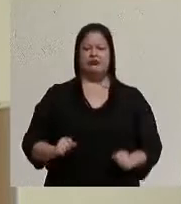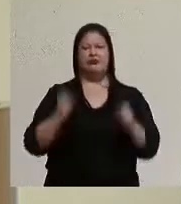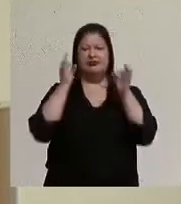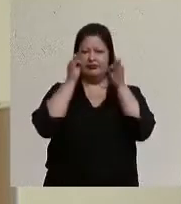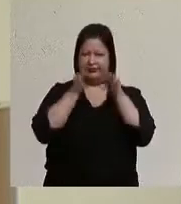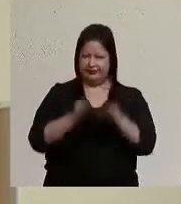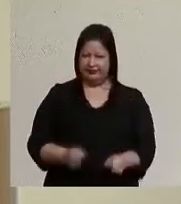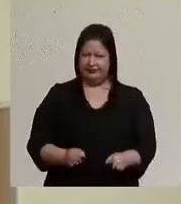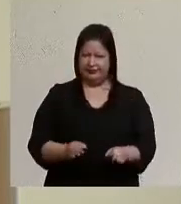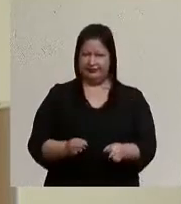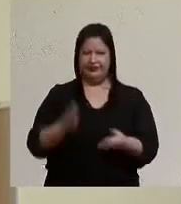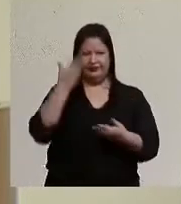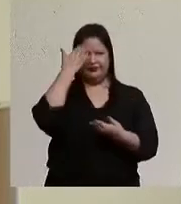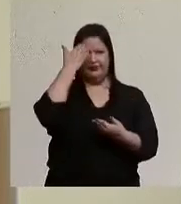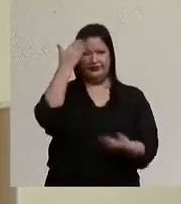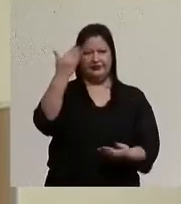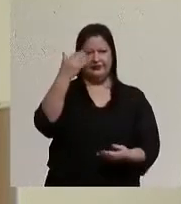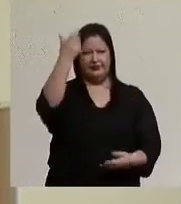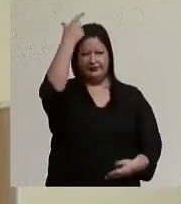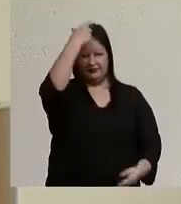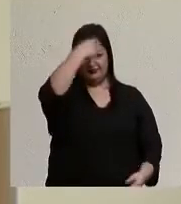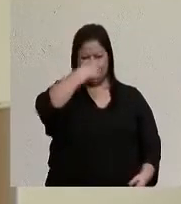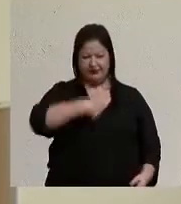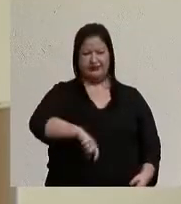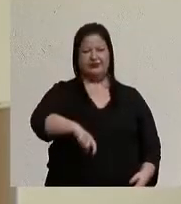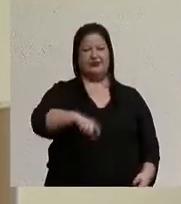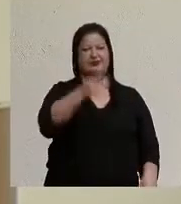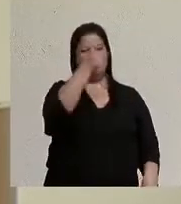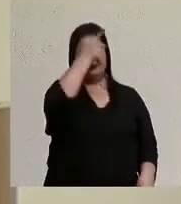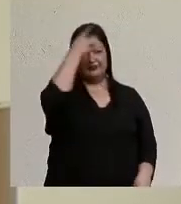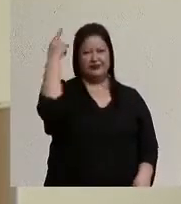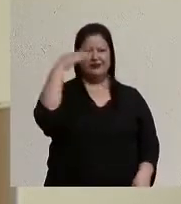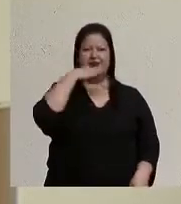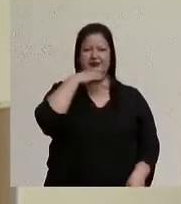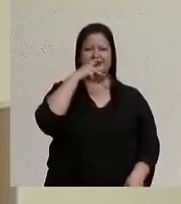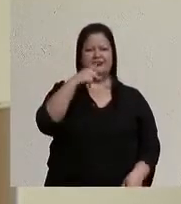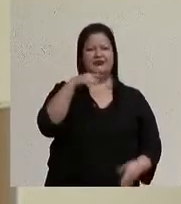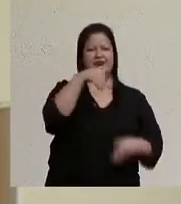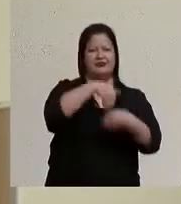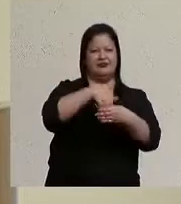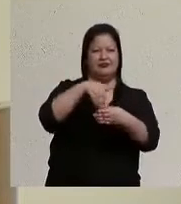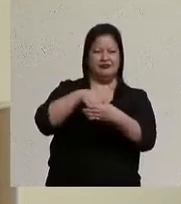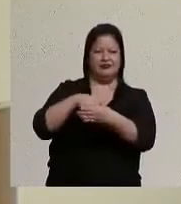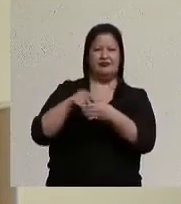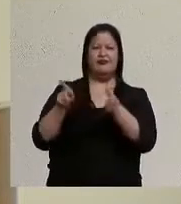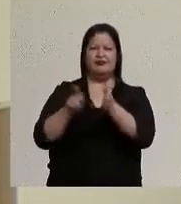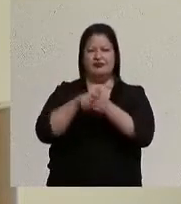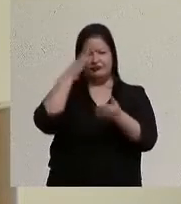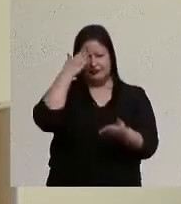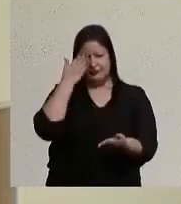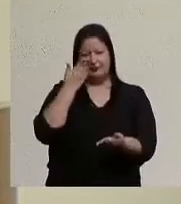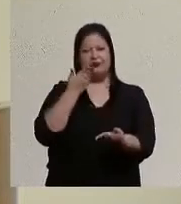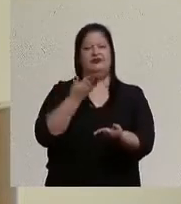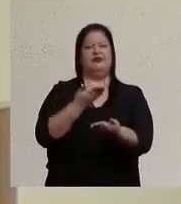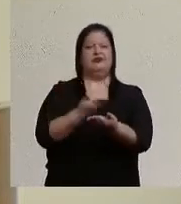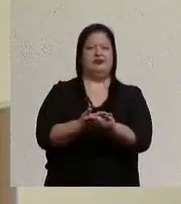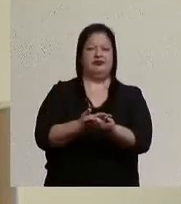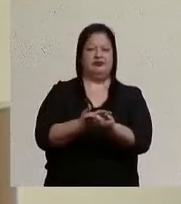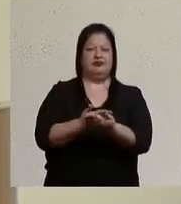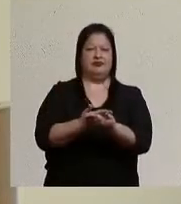agradecer a cada cidadão de Santana de Parnaíba a cada eleitor que depositaram o voto de confiança